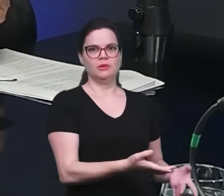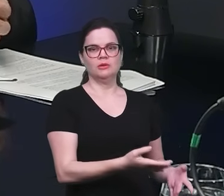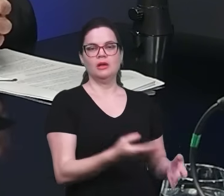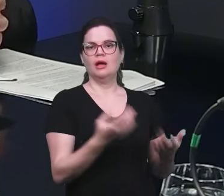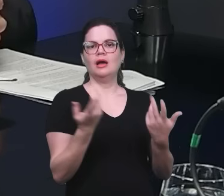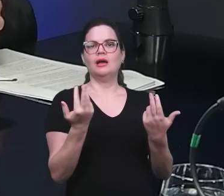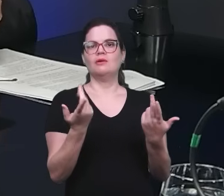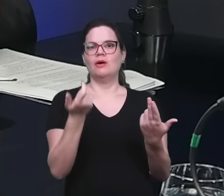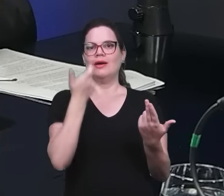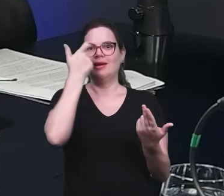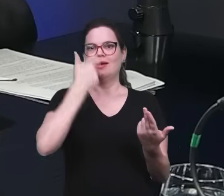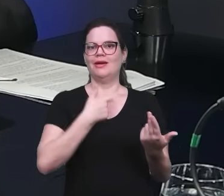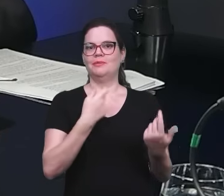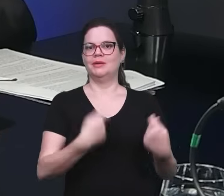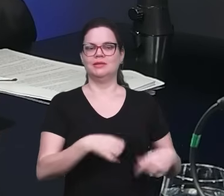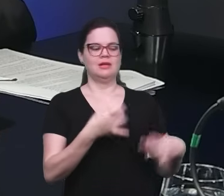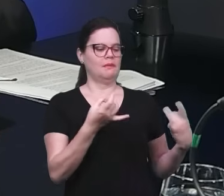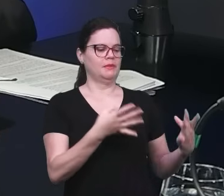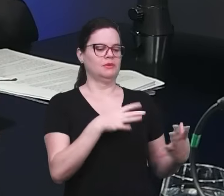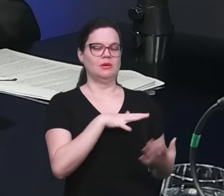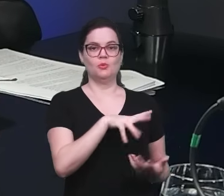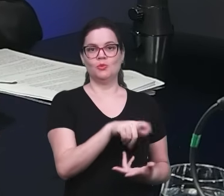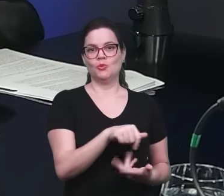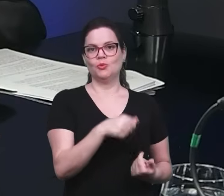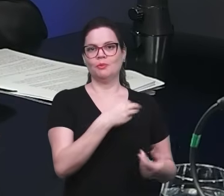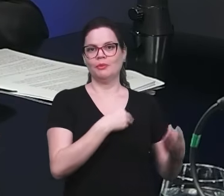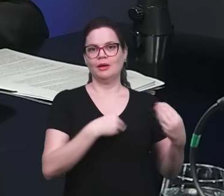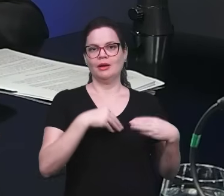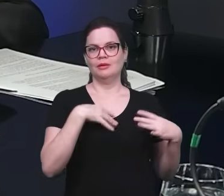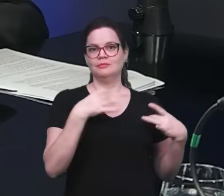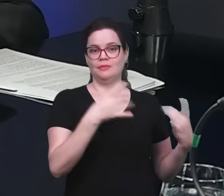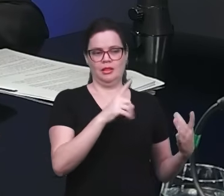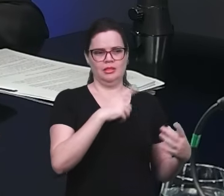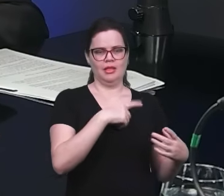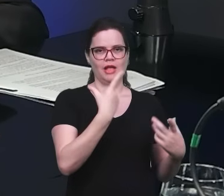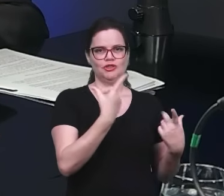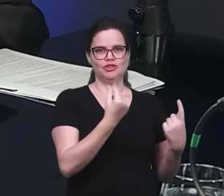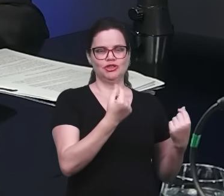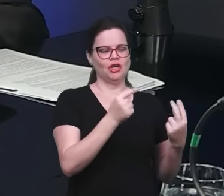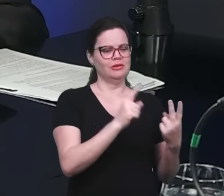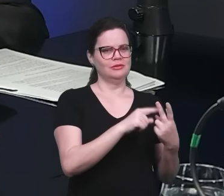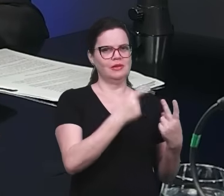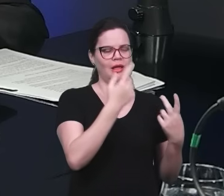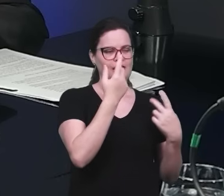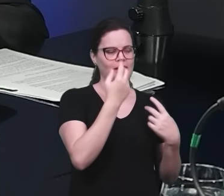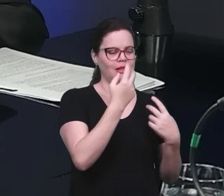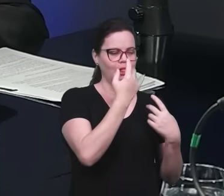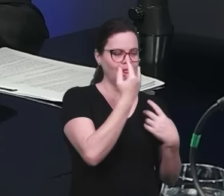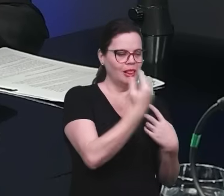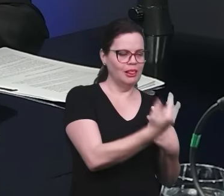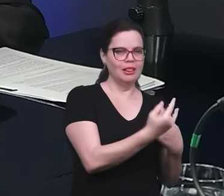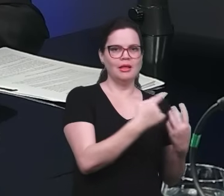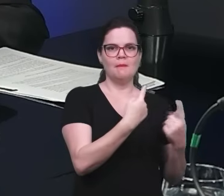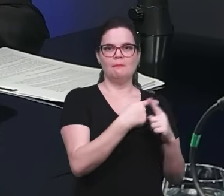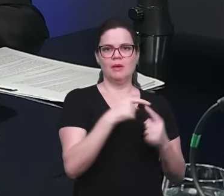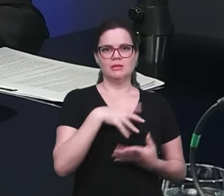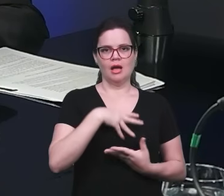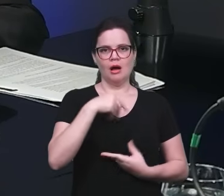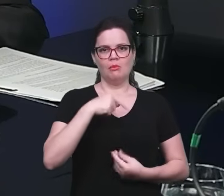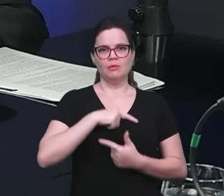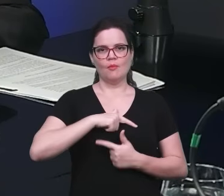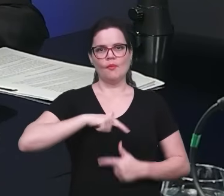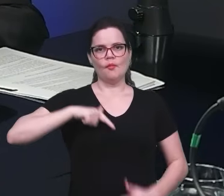com valores materiais e até financeiros, mas sem o valor eterno. Há uma alma